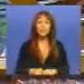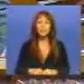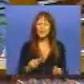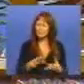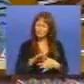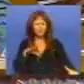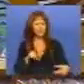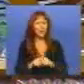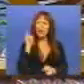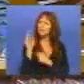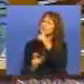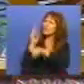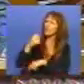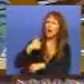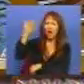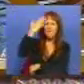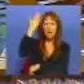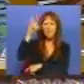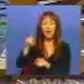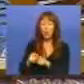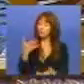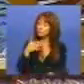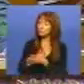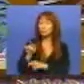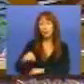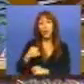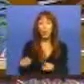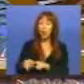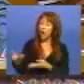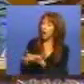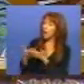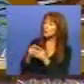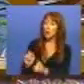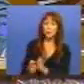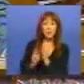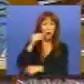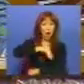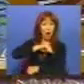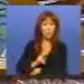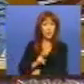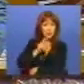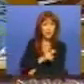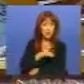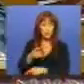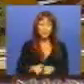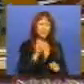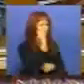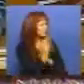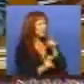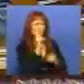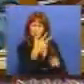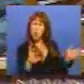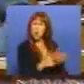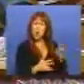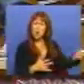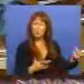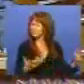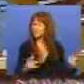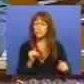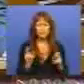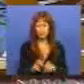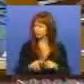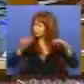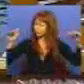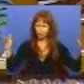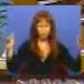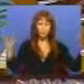desfazamento entre a inflação prevista, utilizada para as negociações dos aumentos salariais, e a inflação verificada não para de